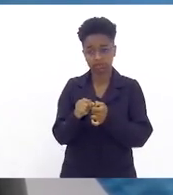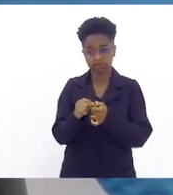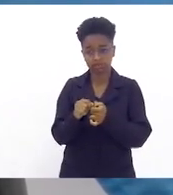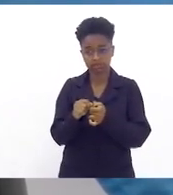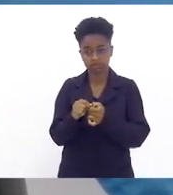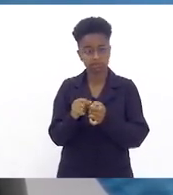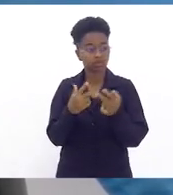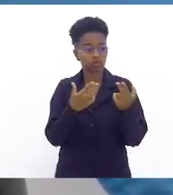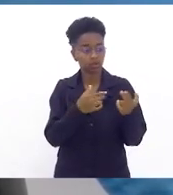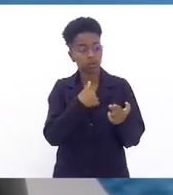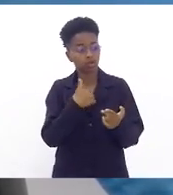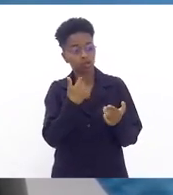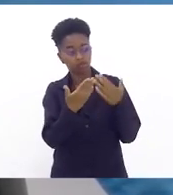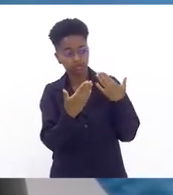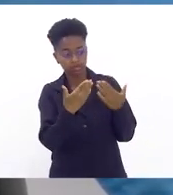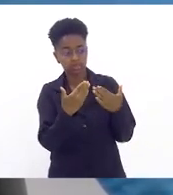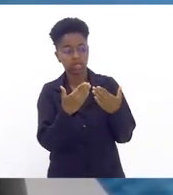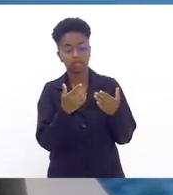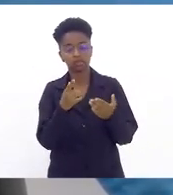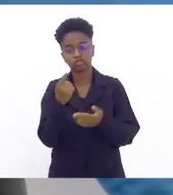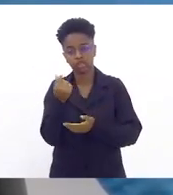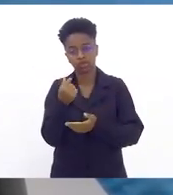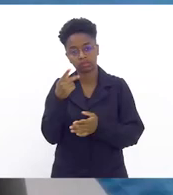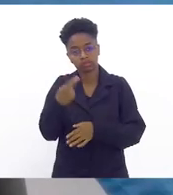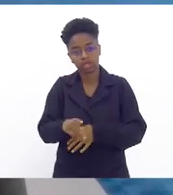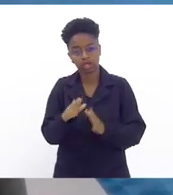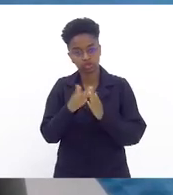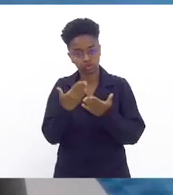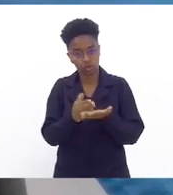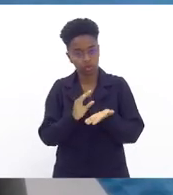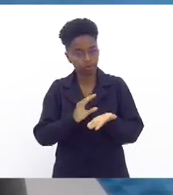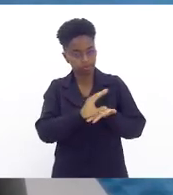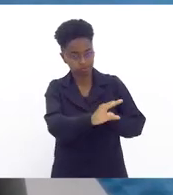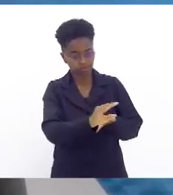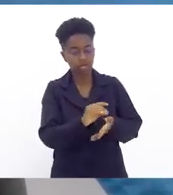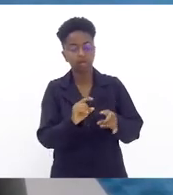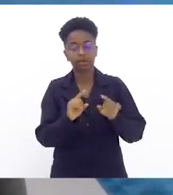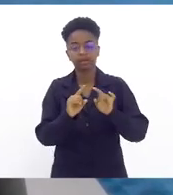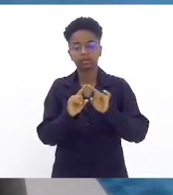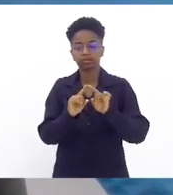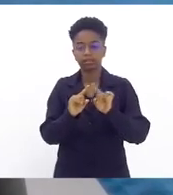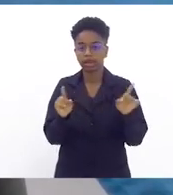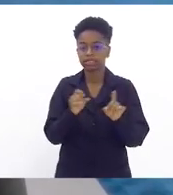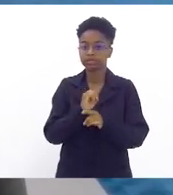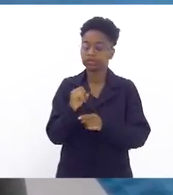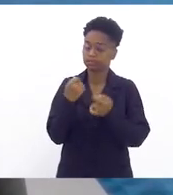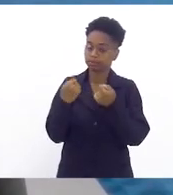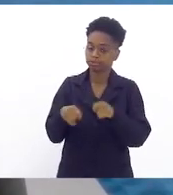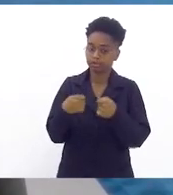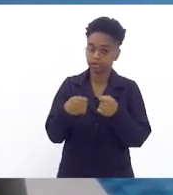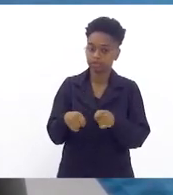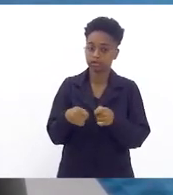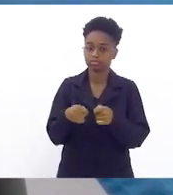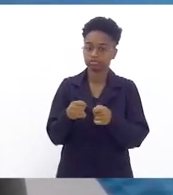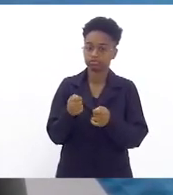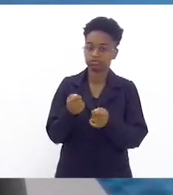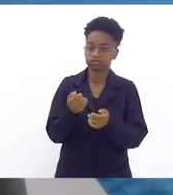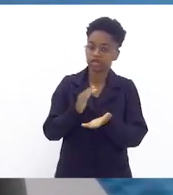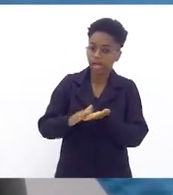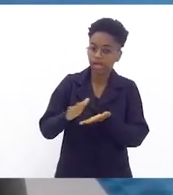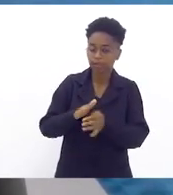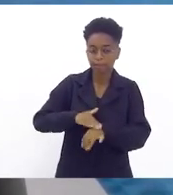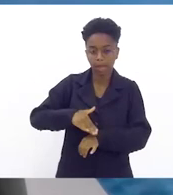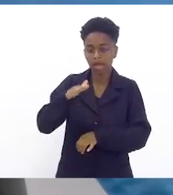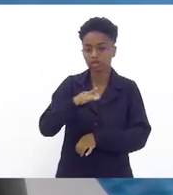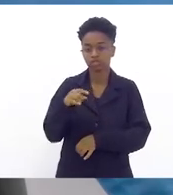que eu alinhei com ele com a verba da escola e o que for de necessidade que tenham um gasto maior a gente